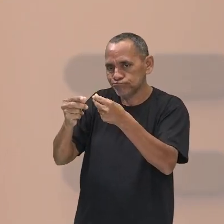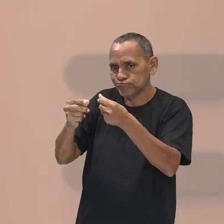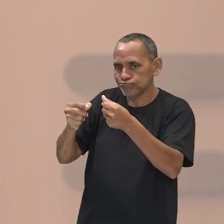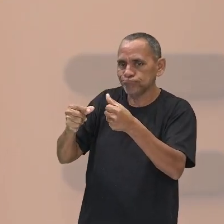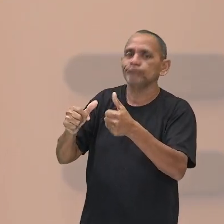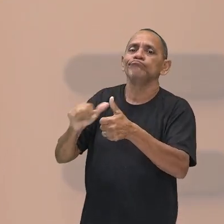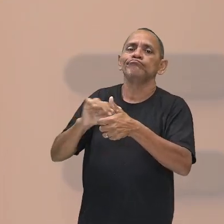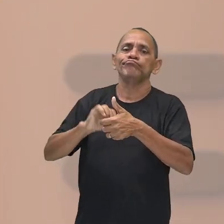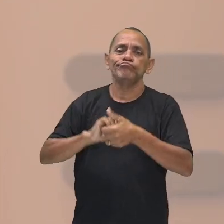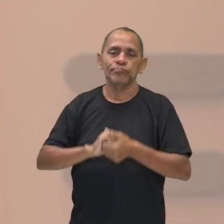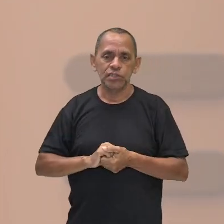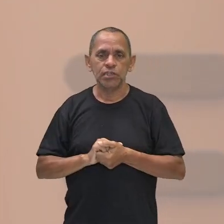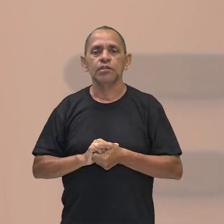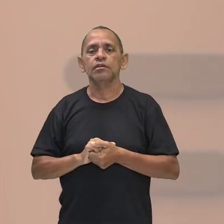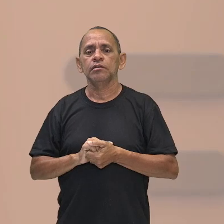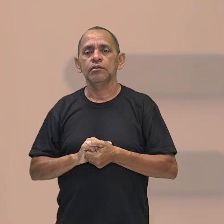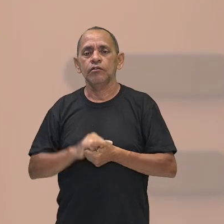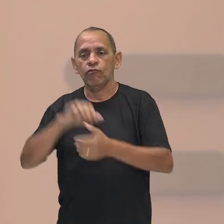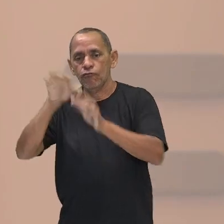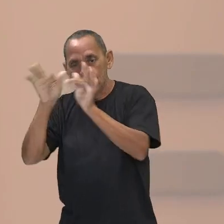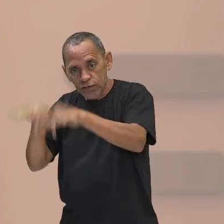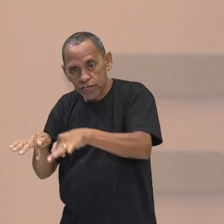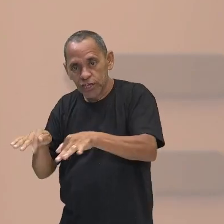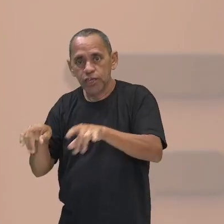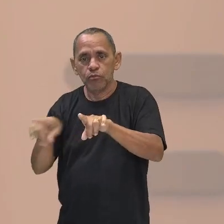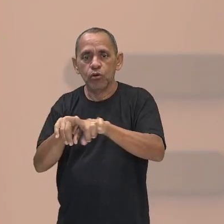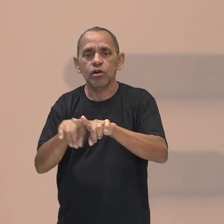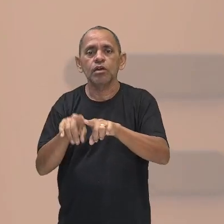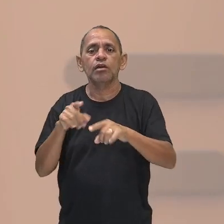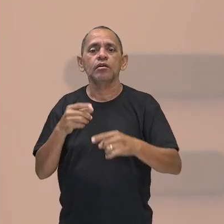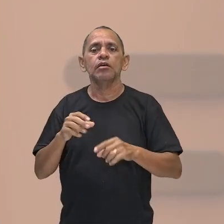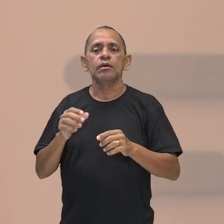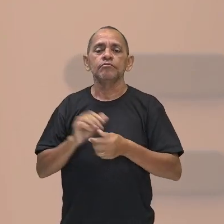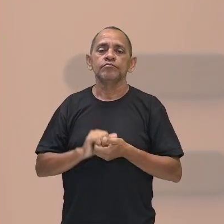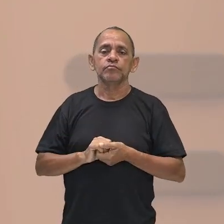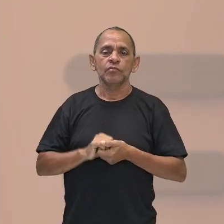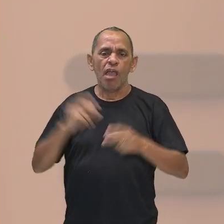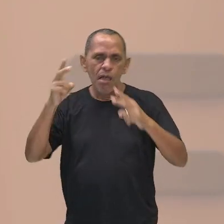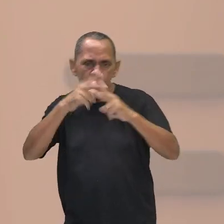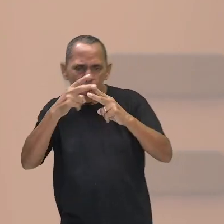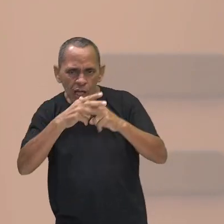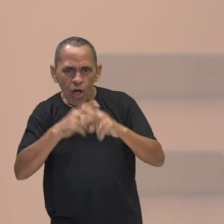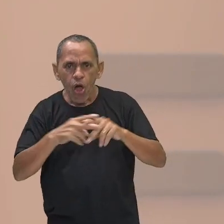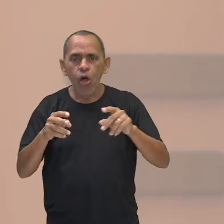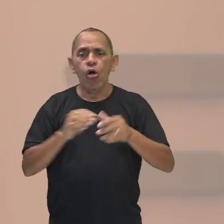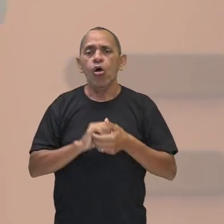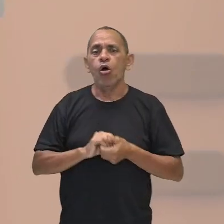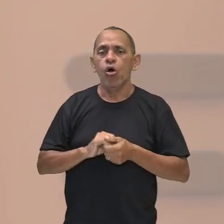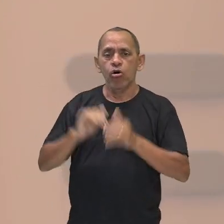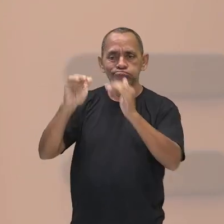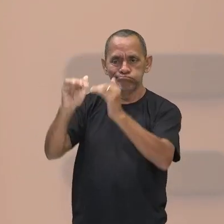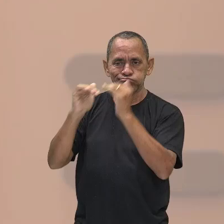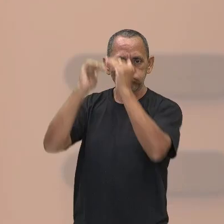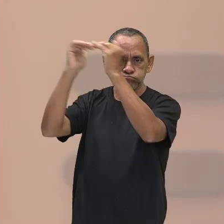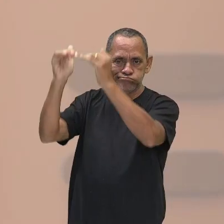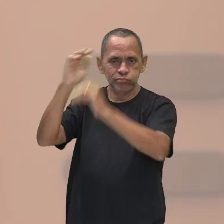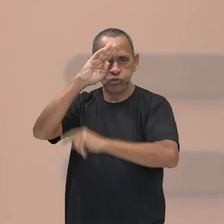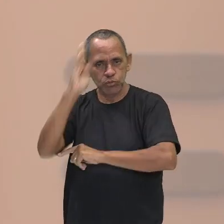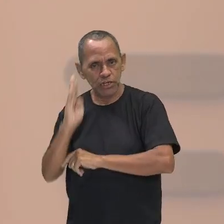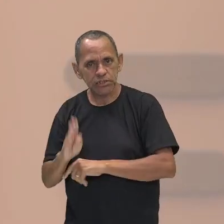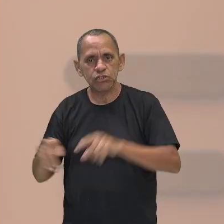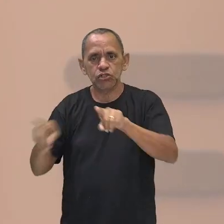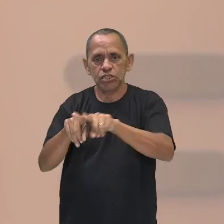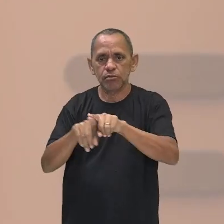as partes ali das elites brasileiras. Então, o que esses cafeicultores, aí vamos ver então através das